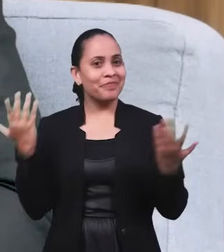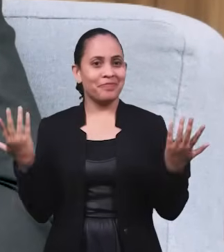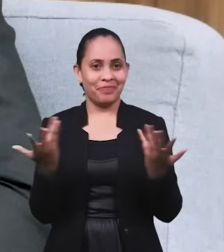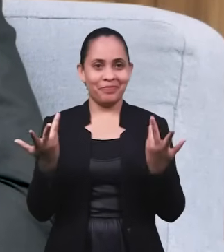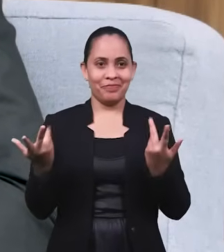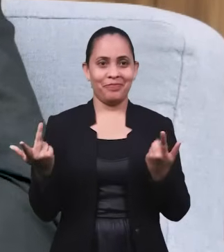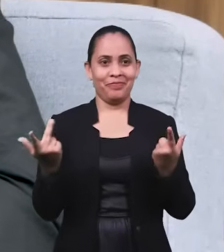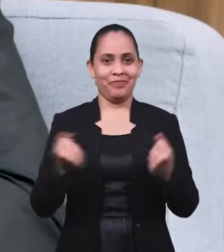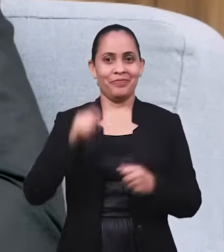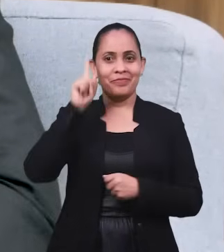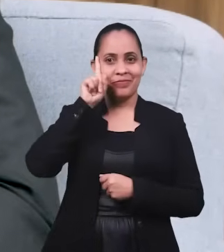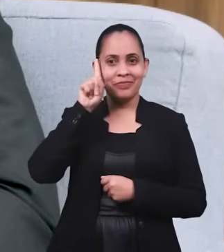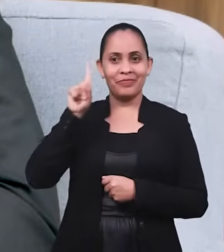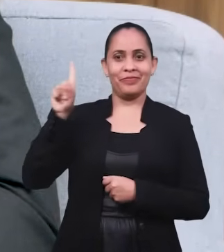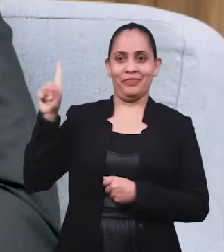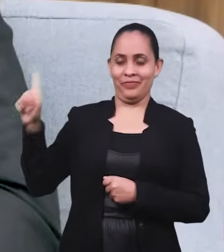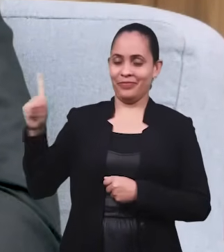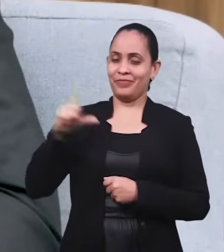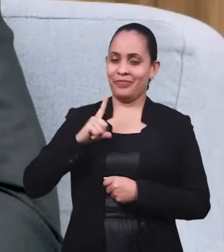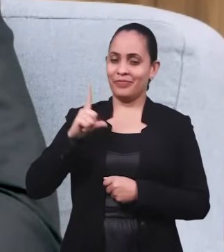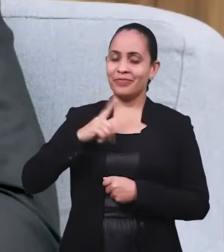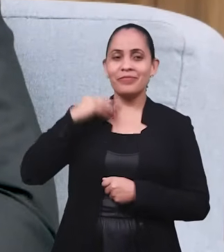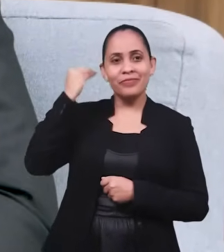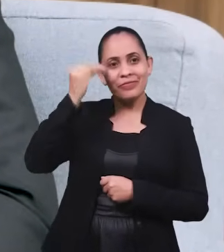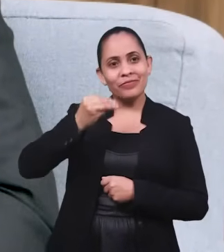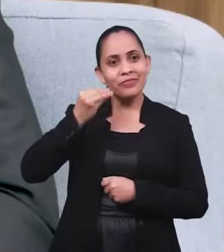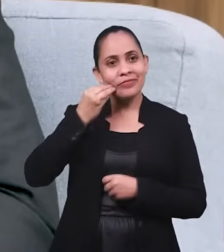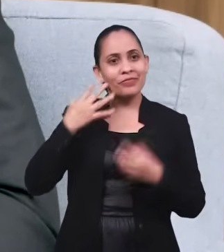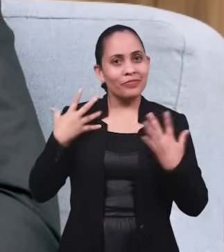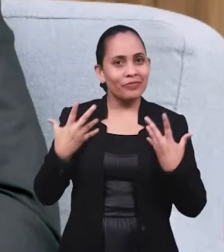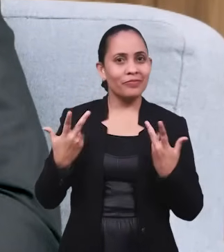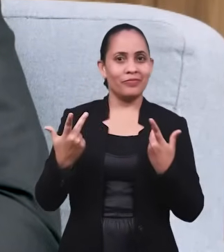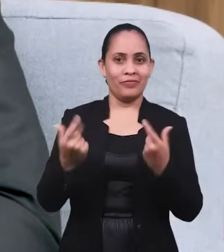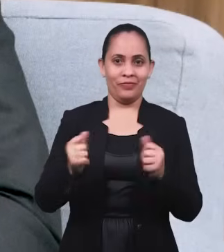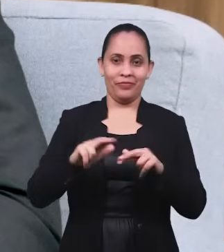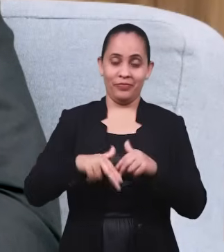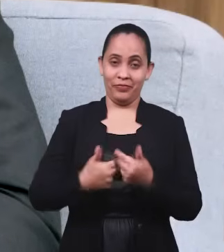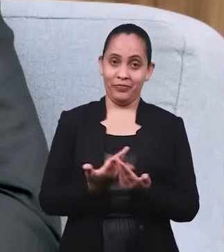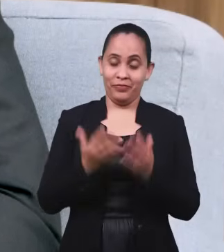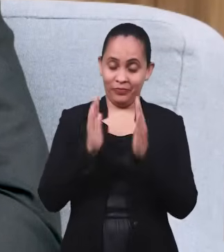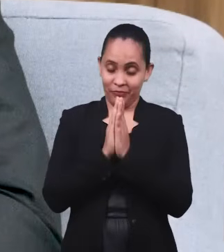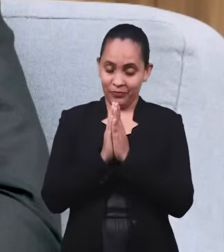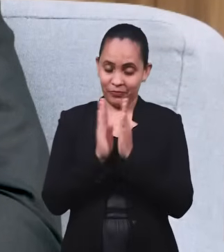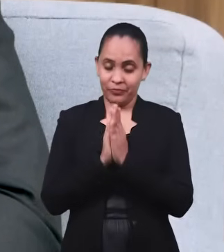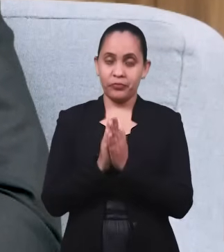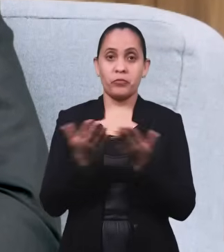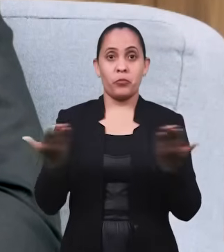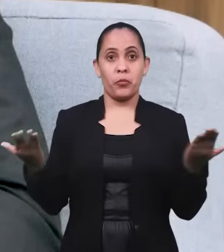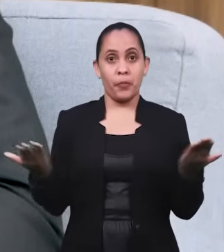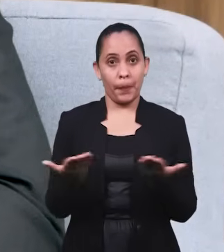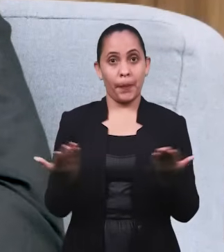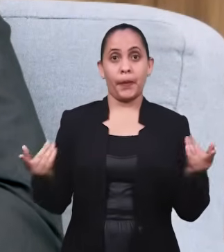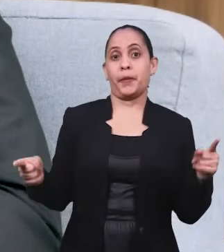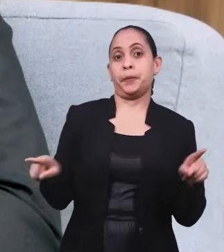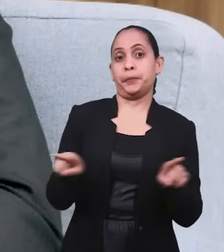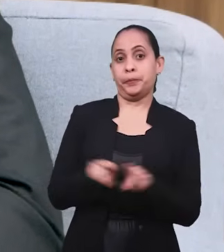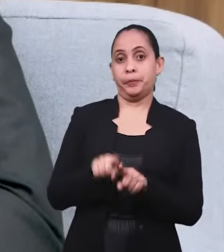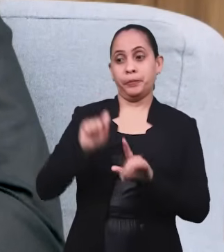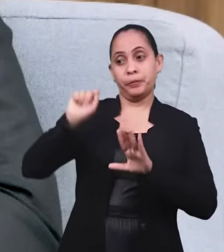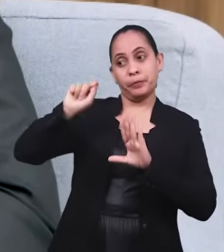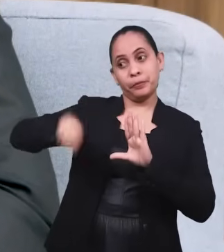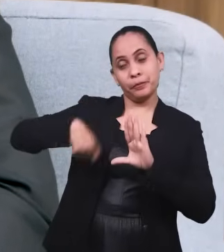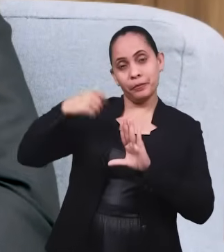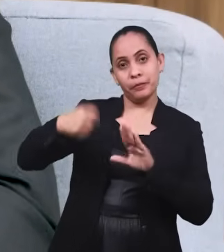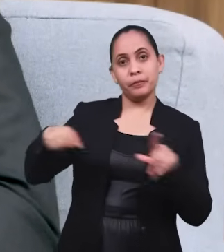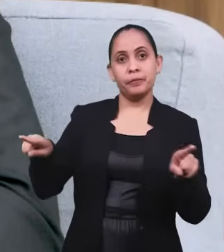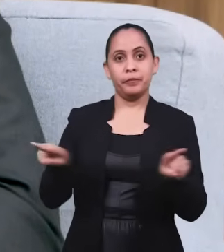agrega e o Senhor tem nos dado muitas bênçãos através da oração. E nós temos a participação aqui também por